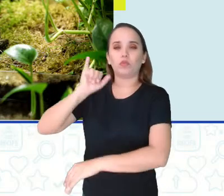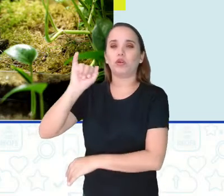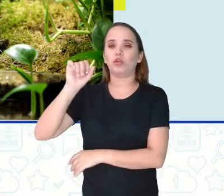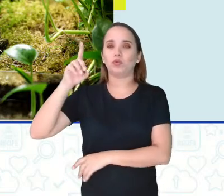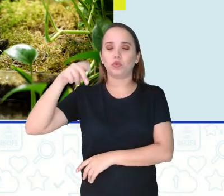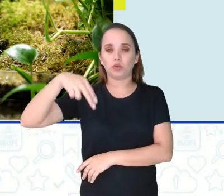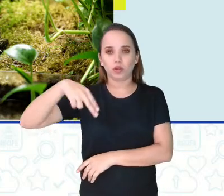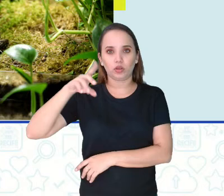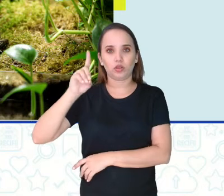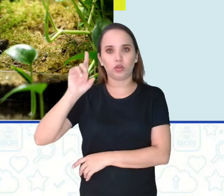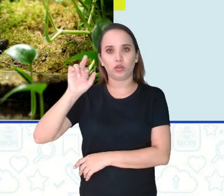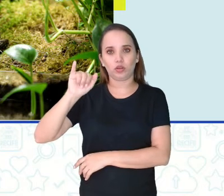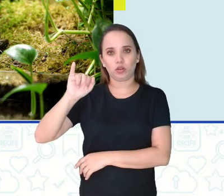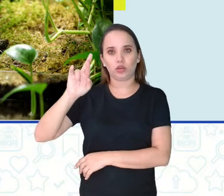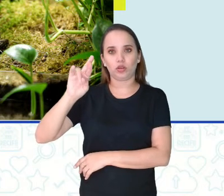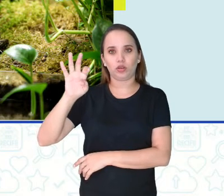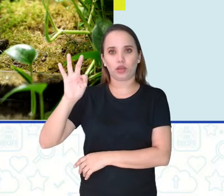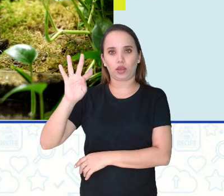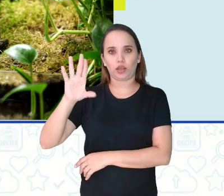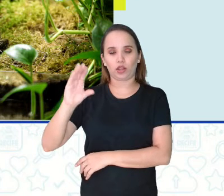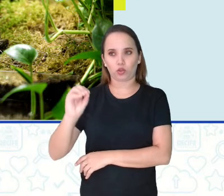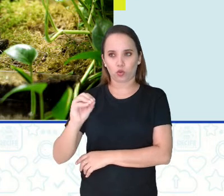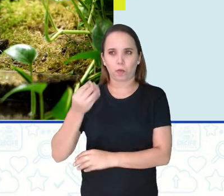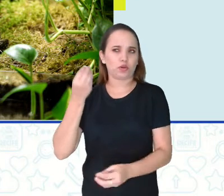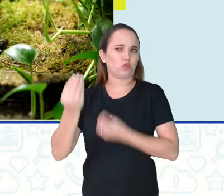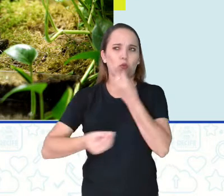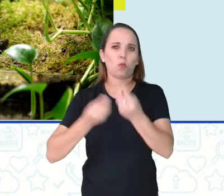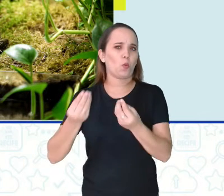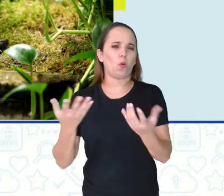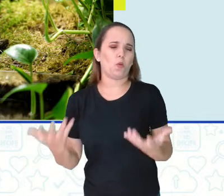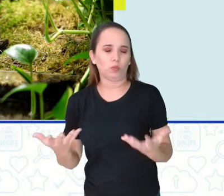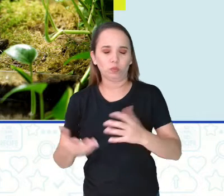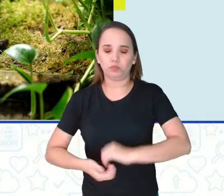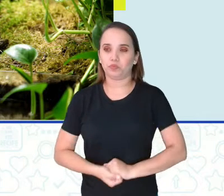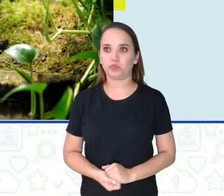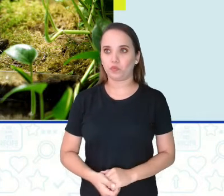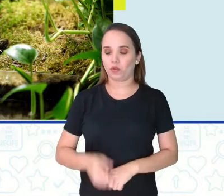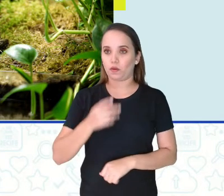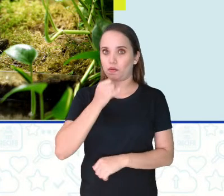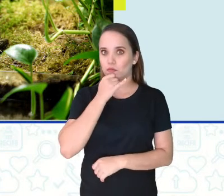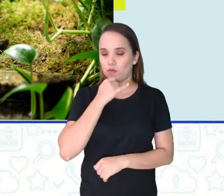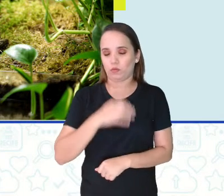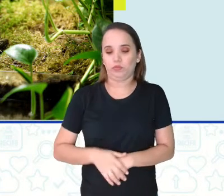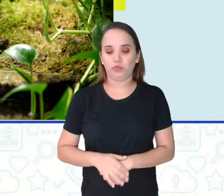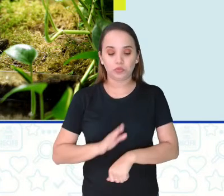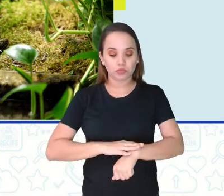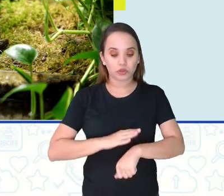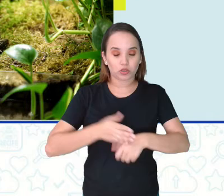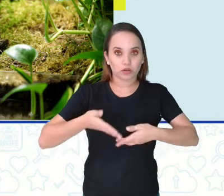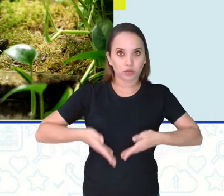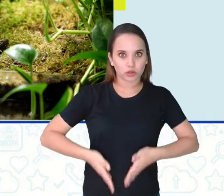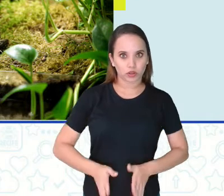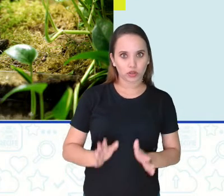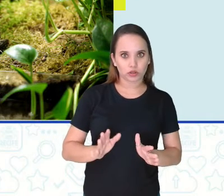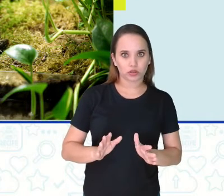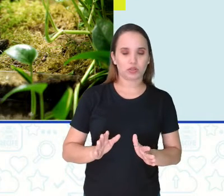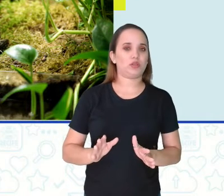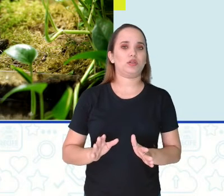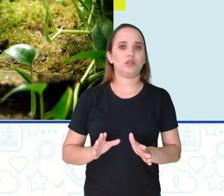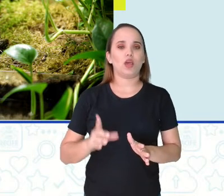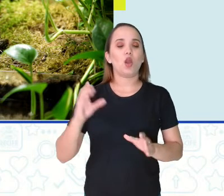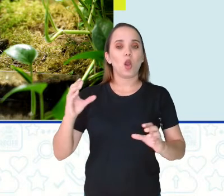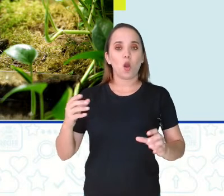é que acontece esse desenvolvimento indireto? Ao nascer, o organismo ao nascer ele é